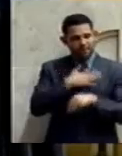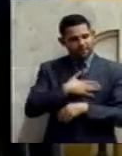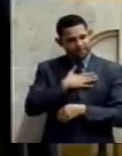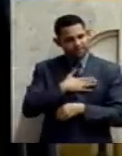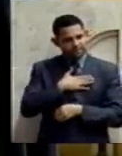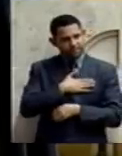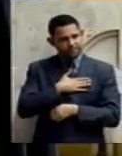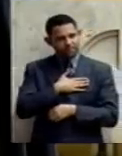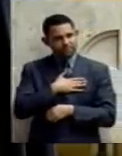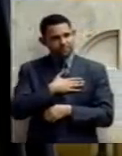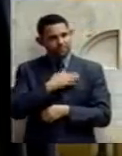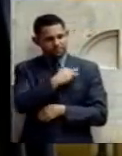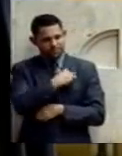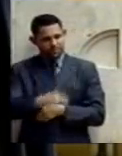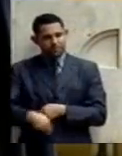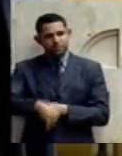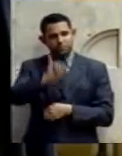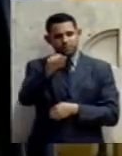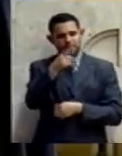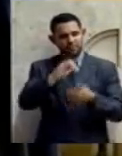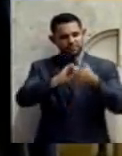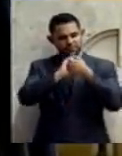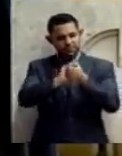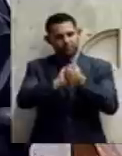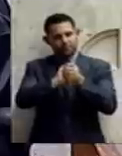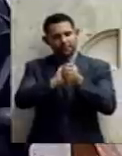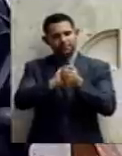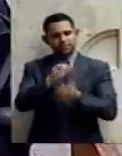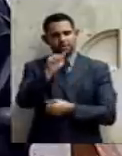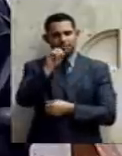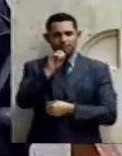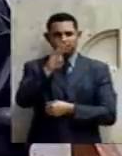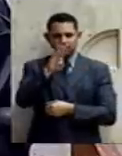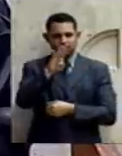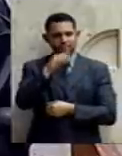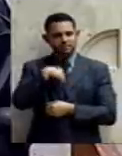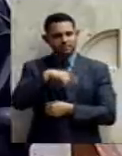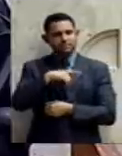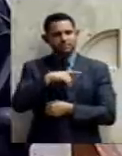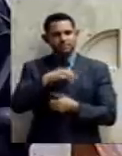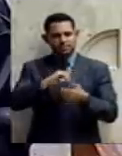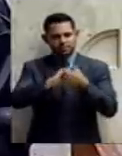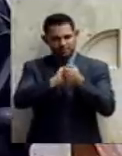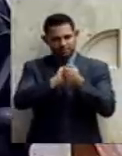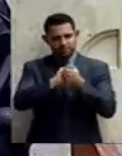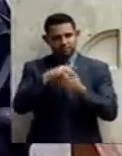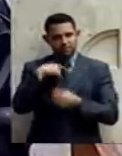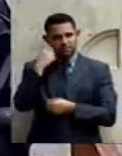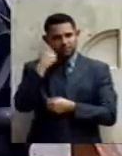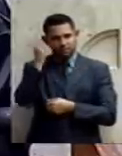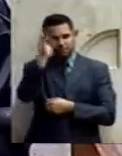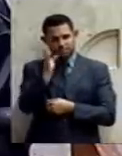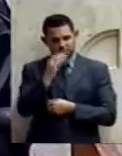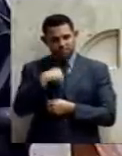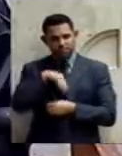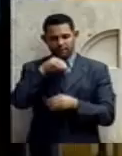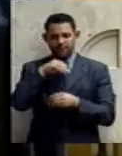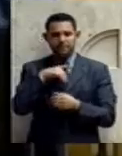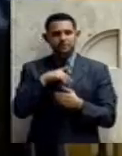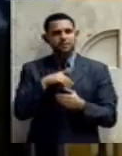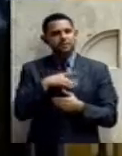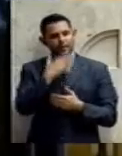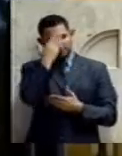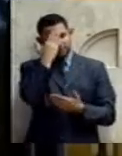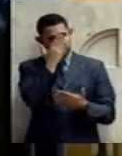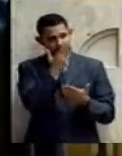ministro Joaquim Barbosa, os cumprimentos da advocacia brasileira, os sinceros cumprimentos da advocacia brasileira e votos para